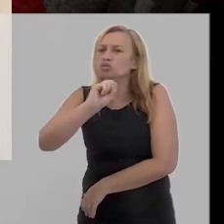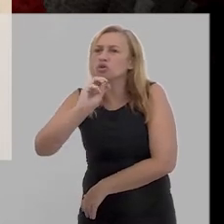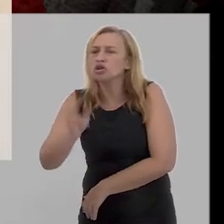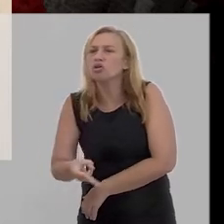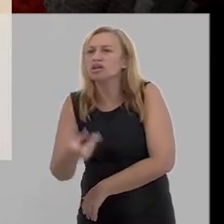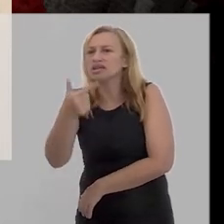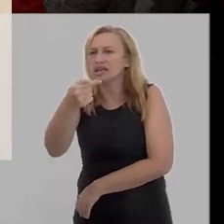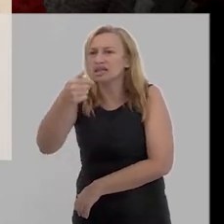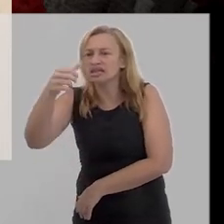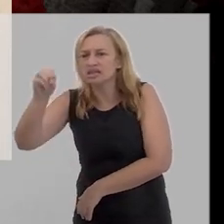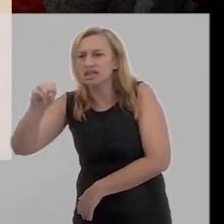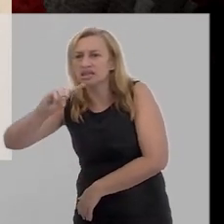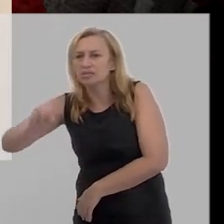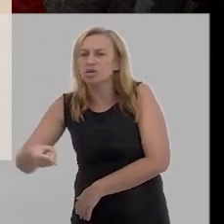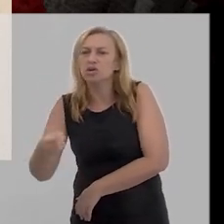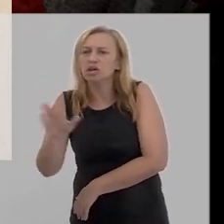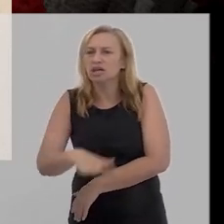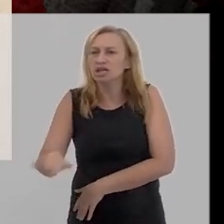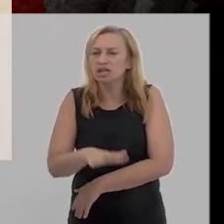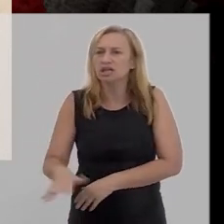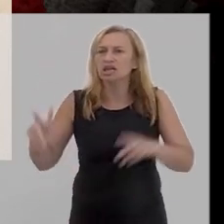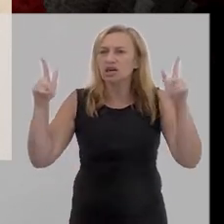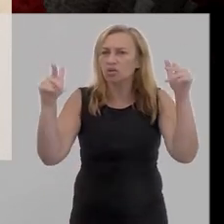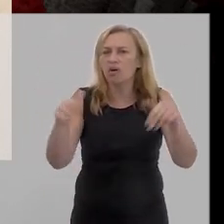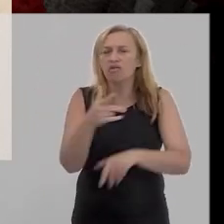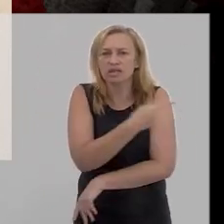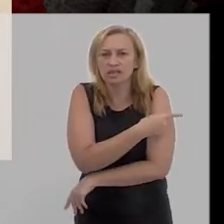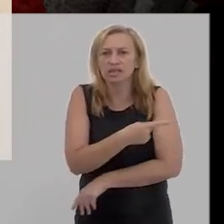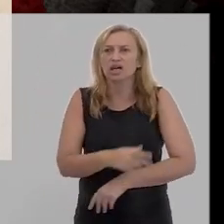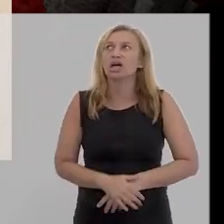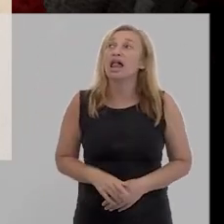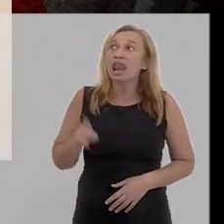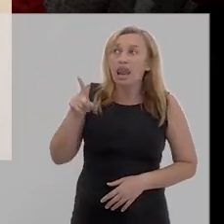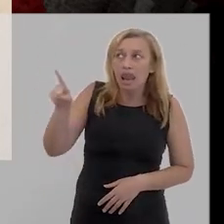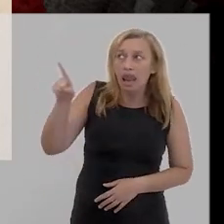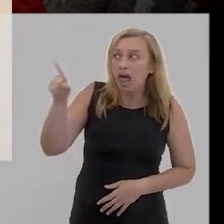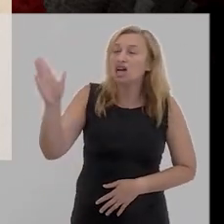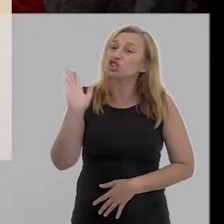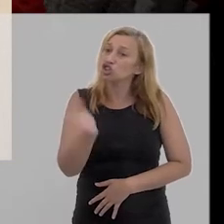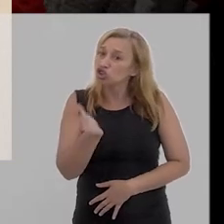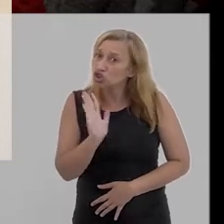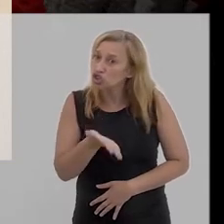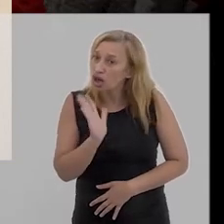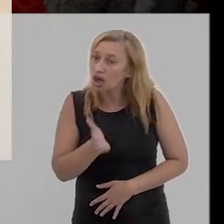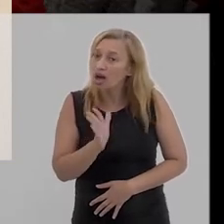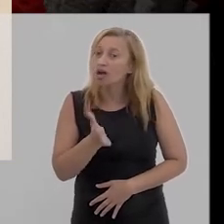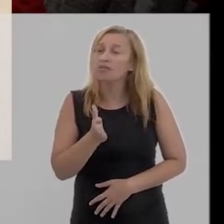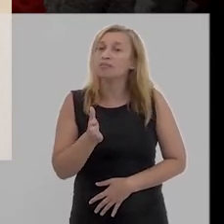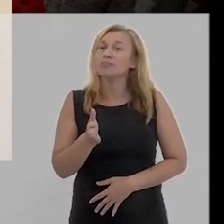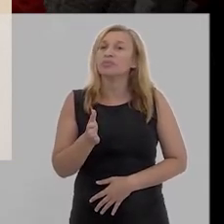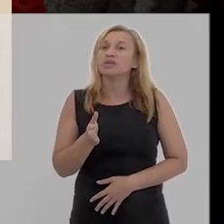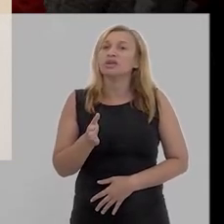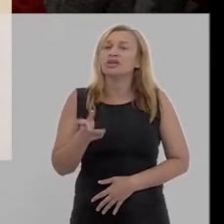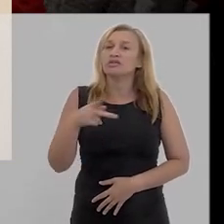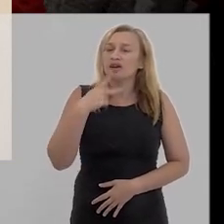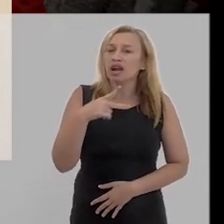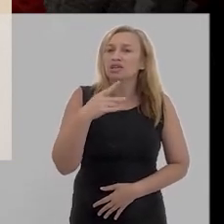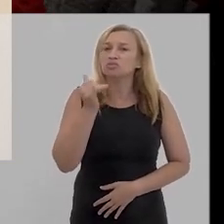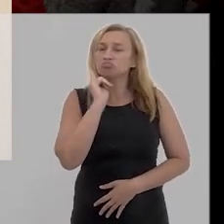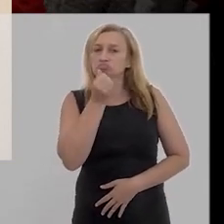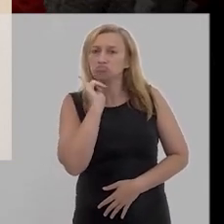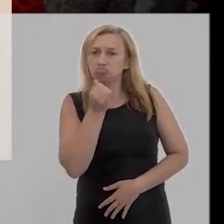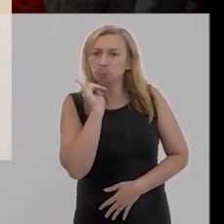milhões e 700 mil crianças com essa mesma vacina. Então, lá já reportaram os